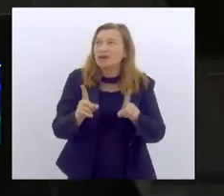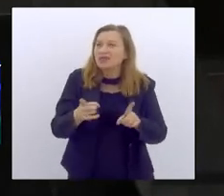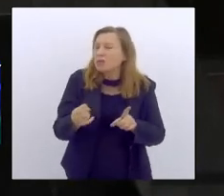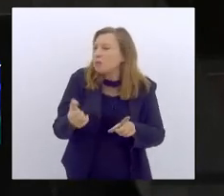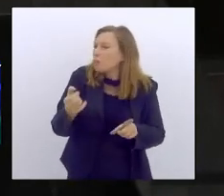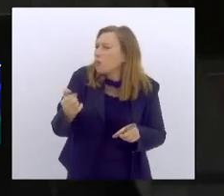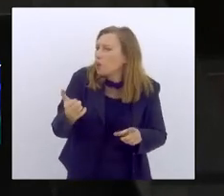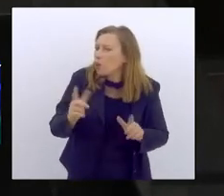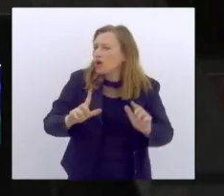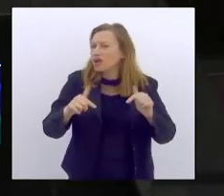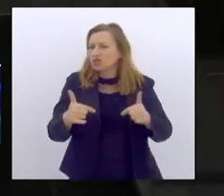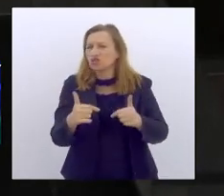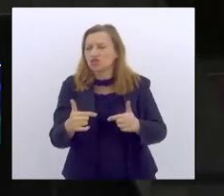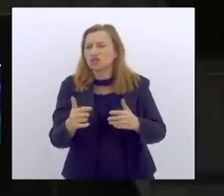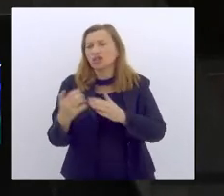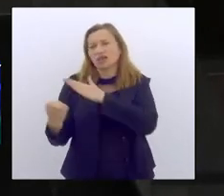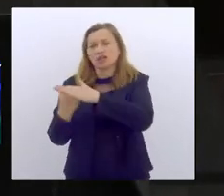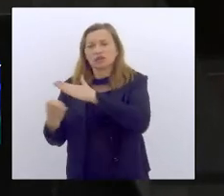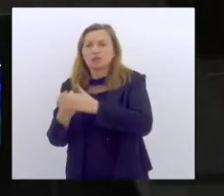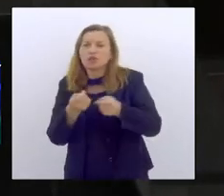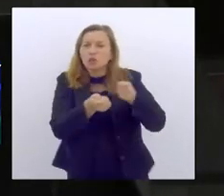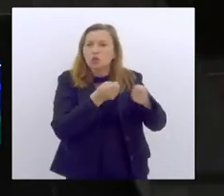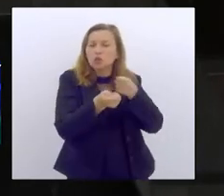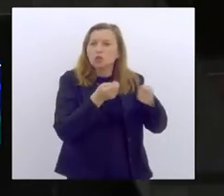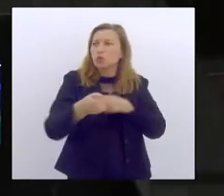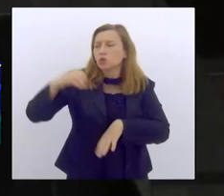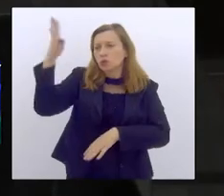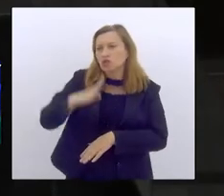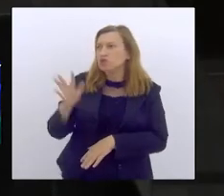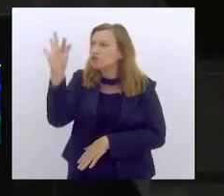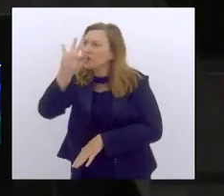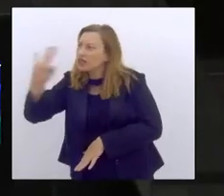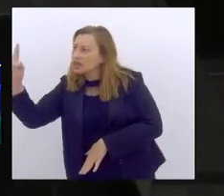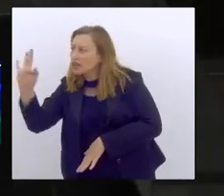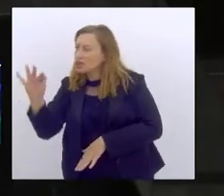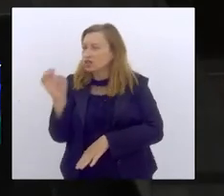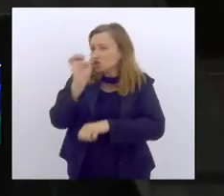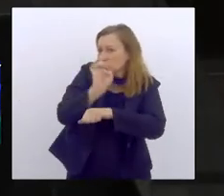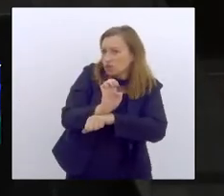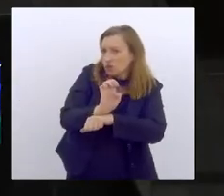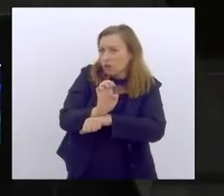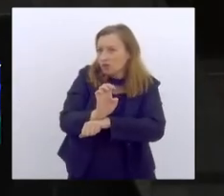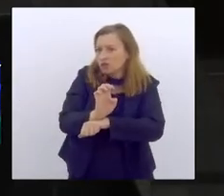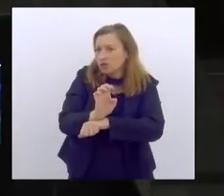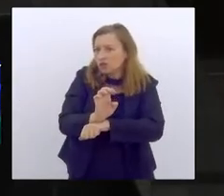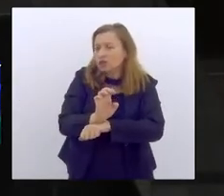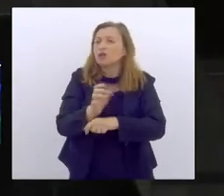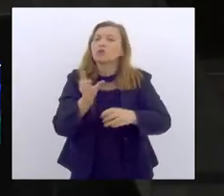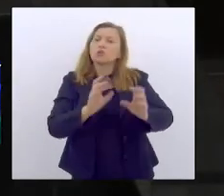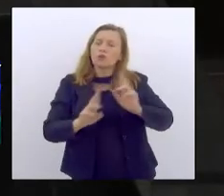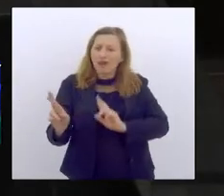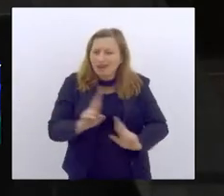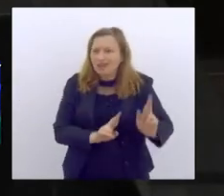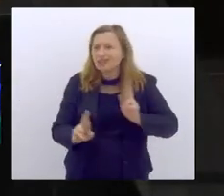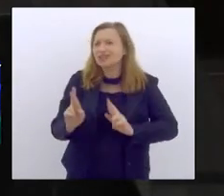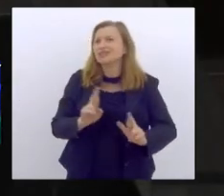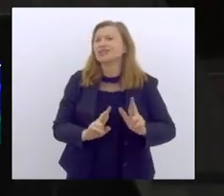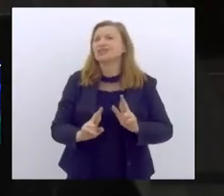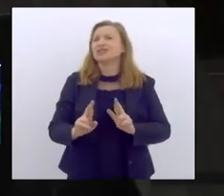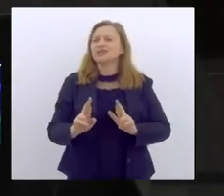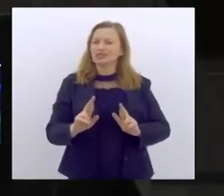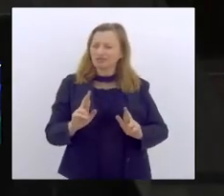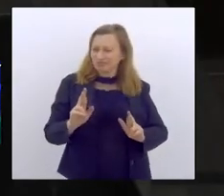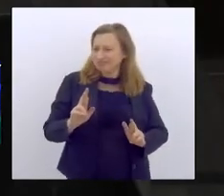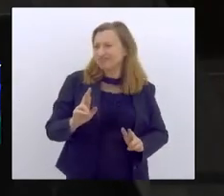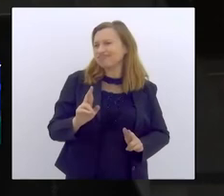pouca efetividade as agências reguladoras no Brasil seja as federais seja estaduais não é ter uma relação de muita